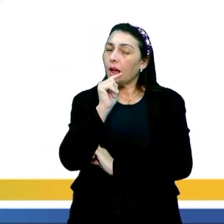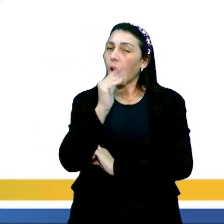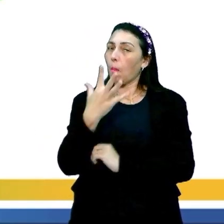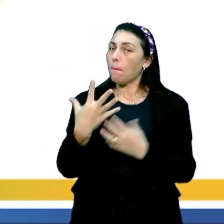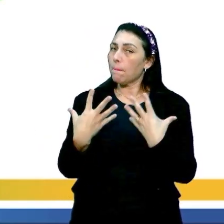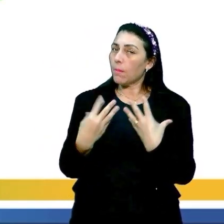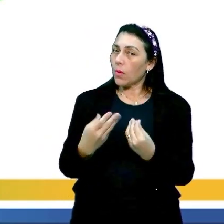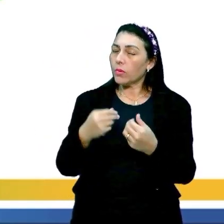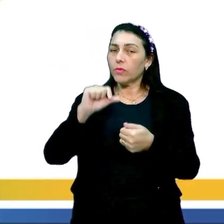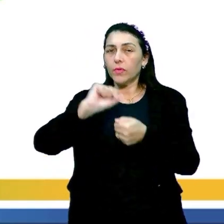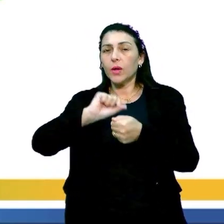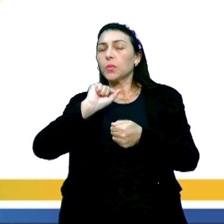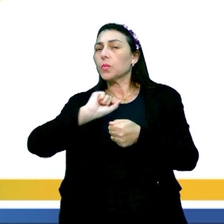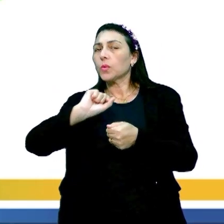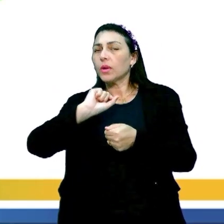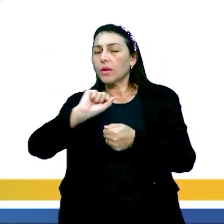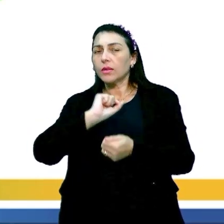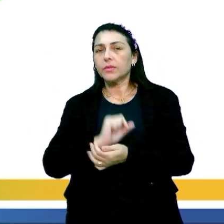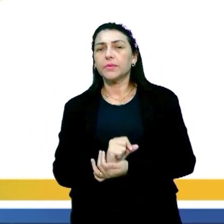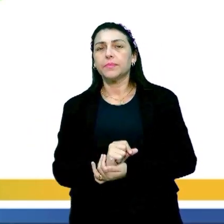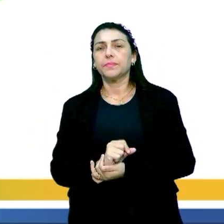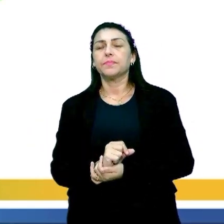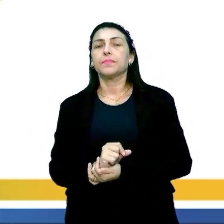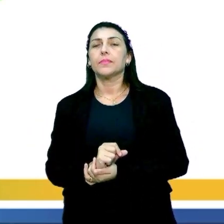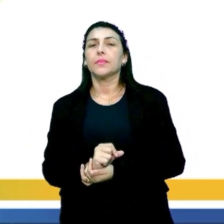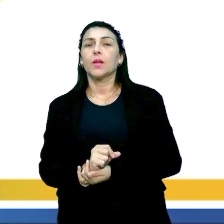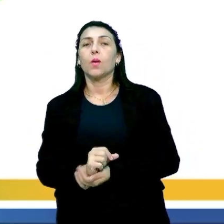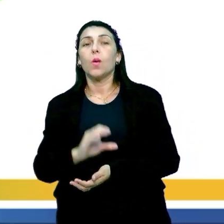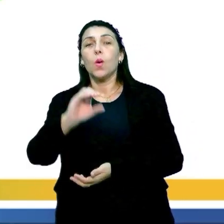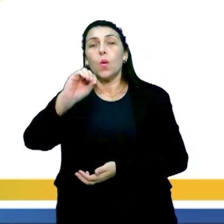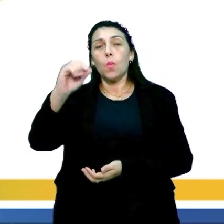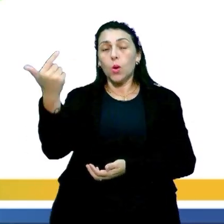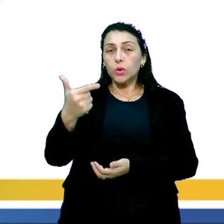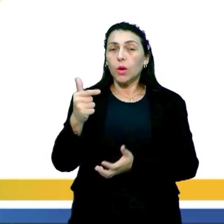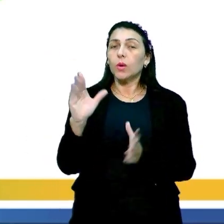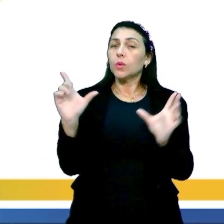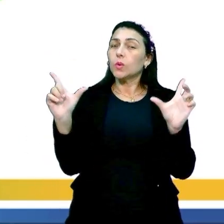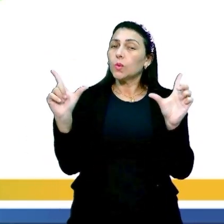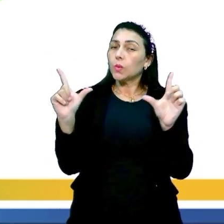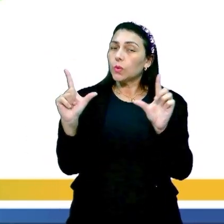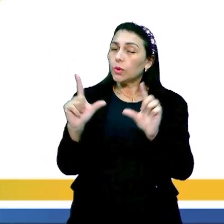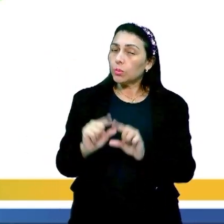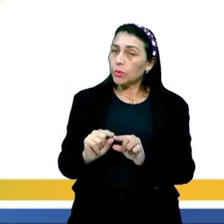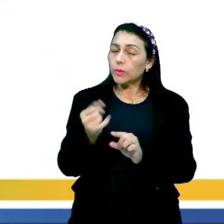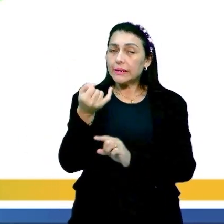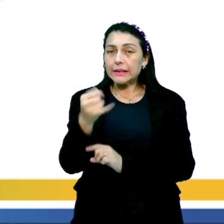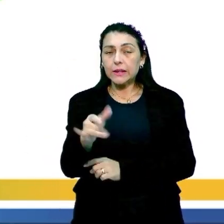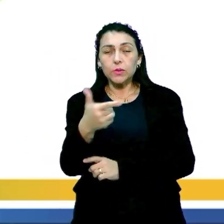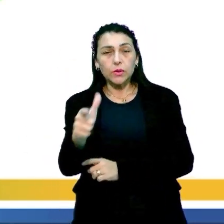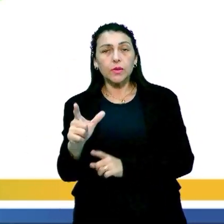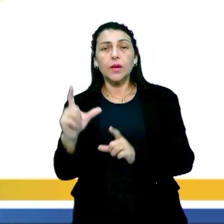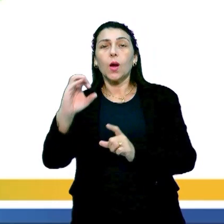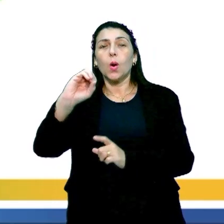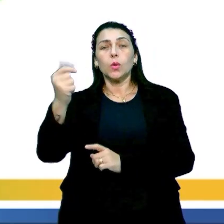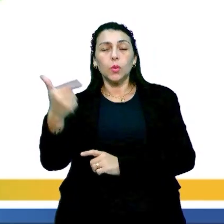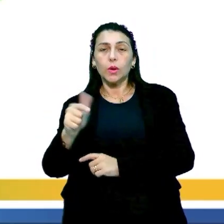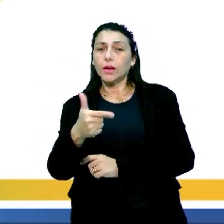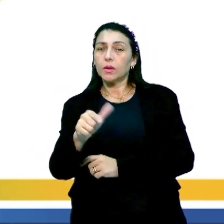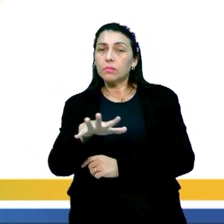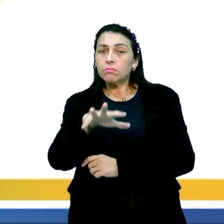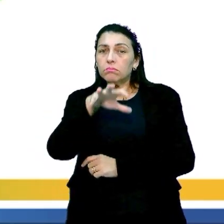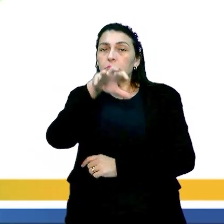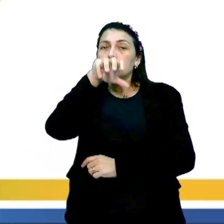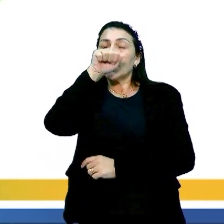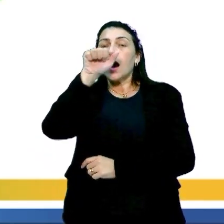nutrientes faz com que a concentração de oxigênio diminua. Se não houver oxigênio, não há